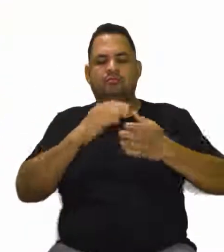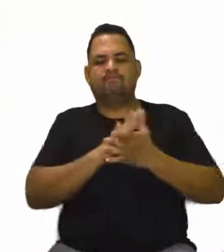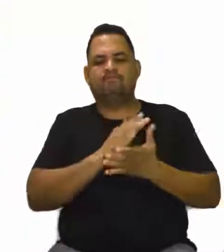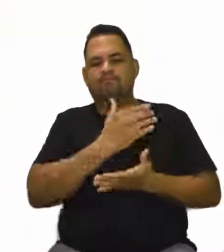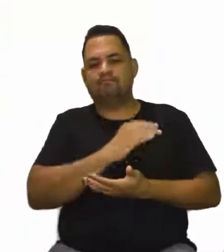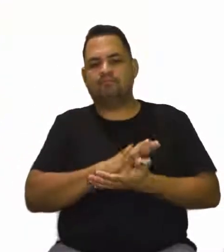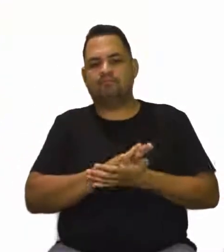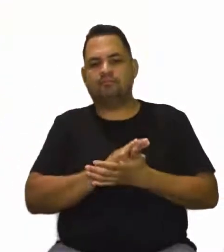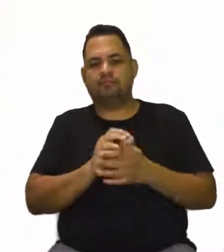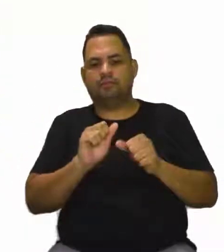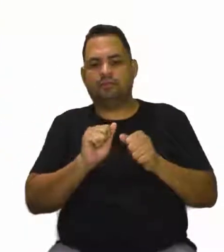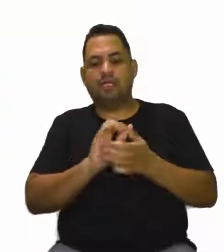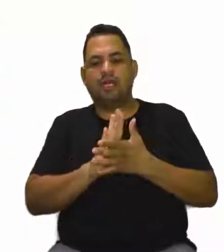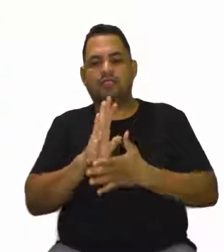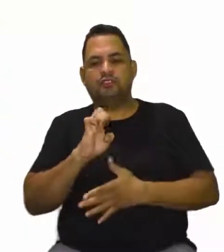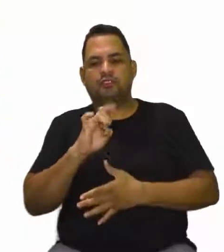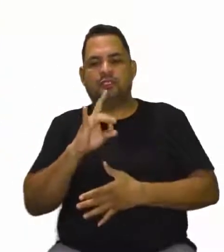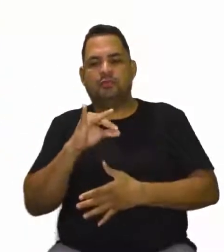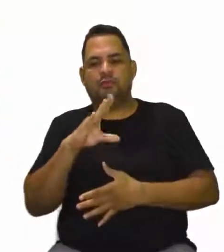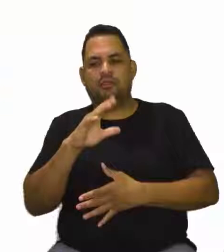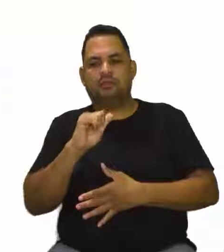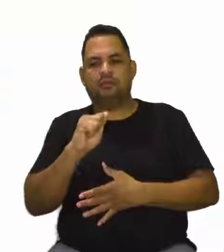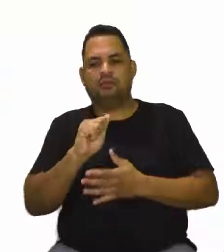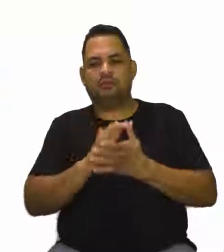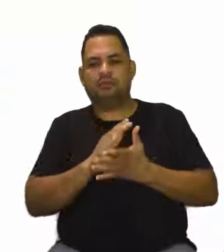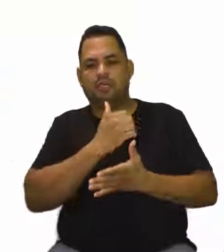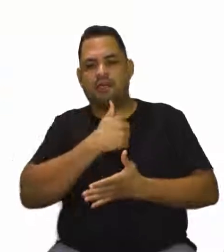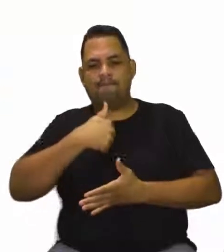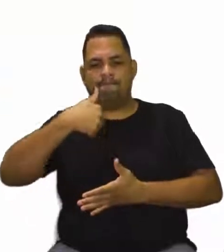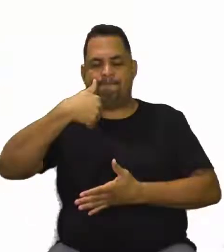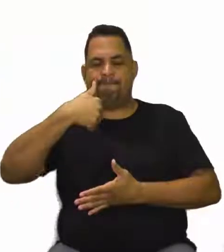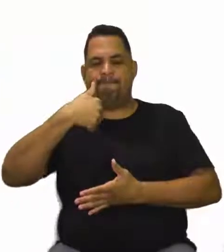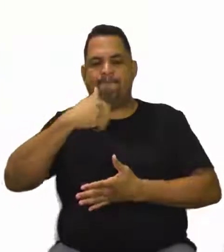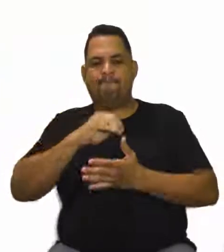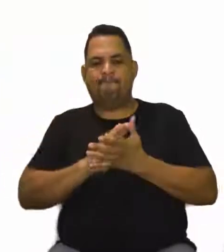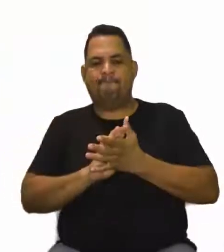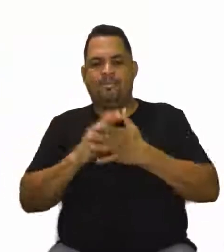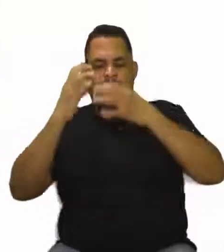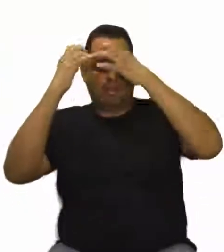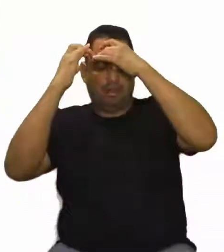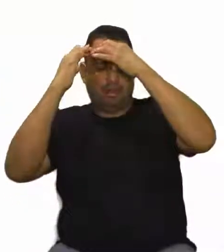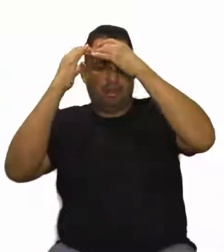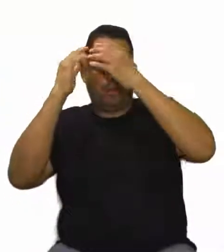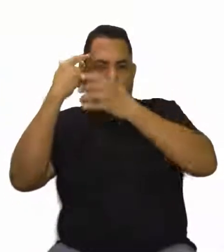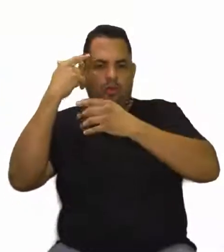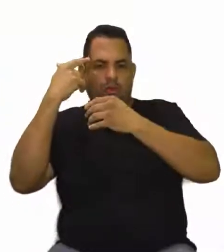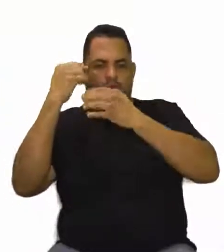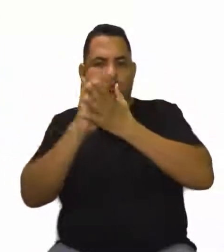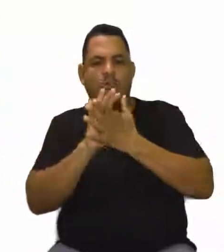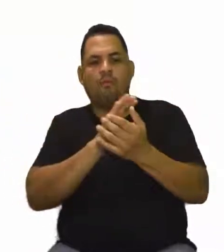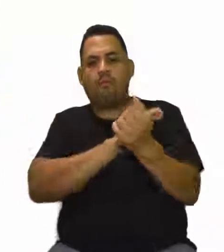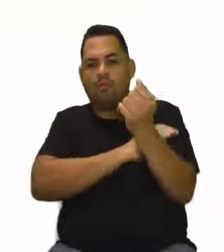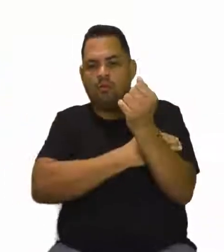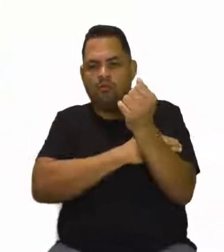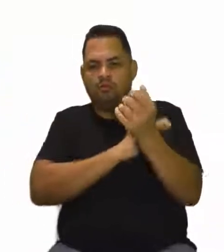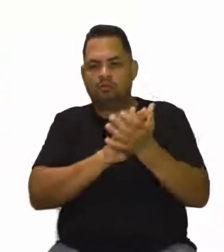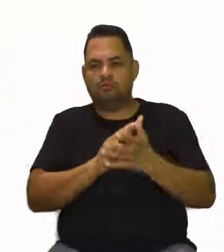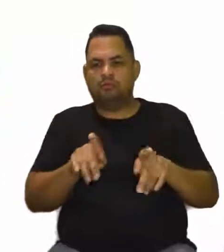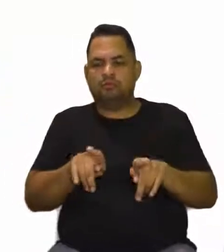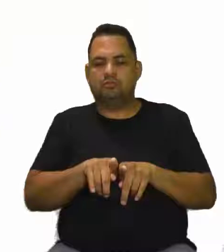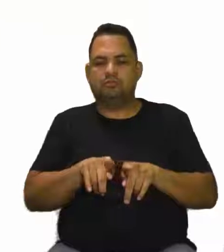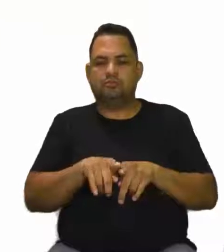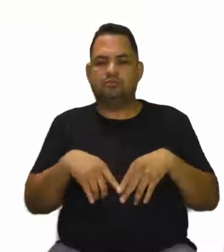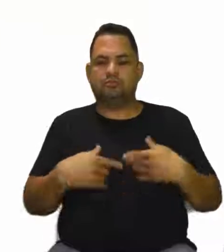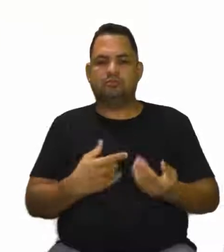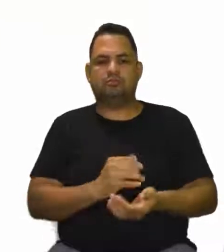a estabilização e a eficiência neuromuscular. Vamos seguir que eu vou explicar um pouco mais